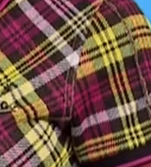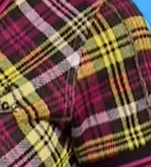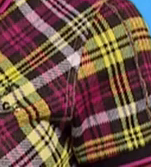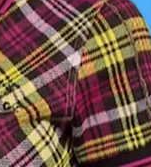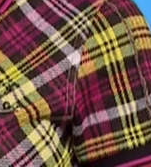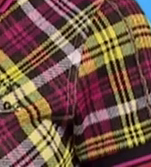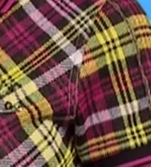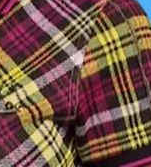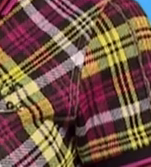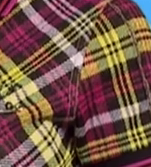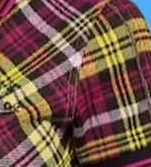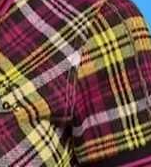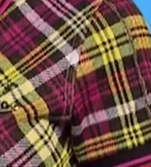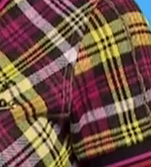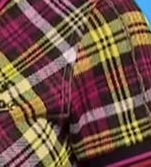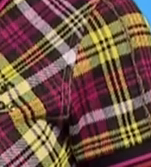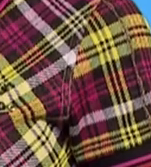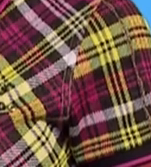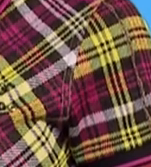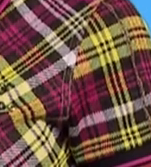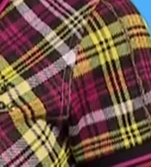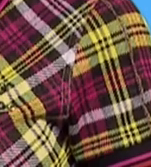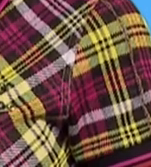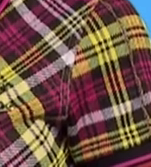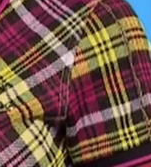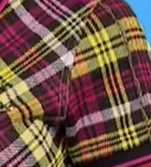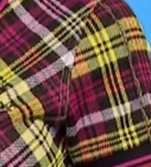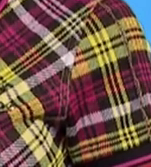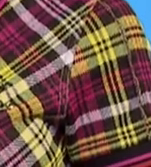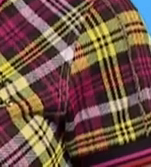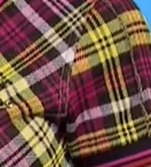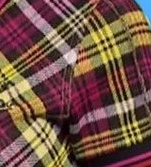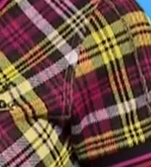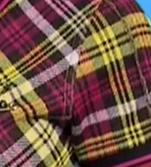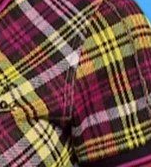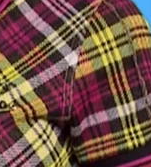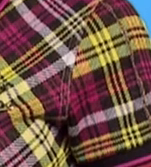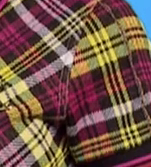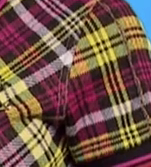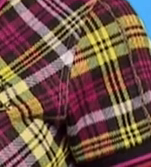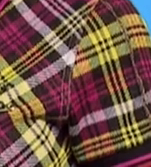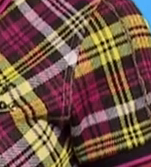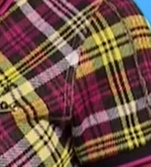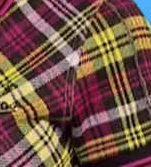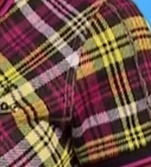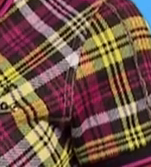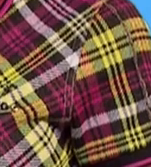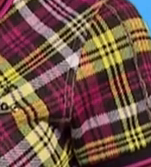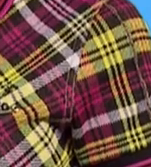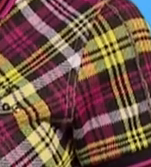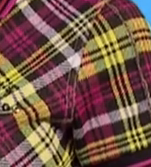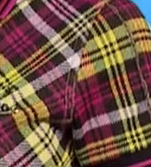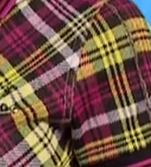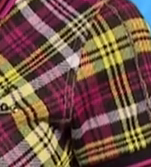20 anos depois da edição de Fossa Nova, os Belo Chase Hotels estão de regresso. A mítica banda de Coimbra voltou aos palcos para a